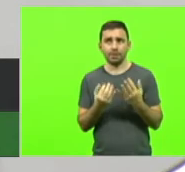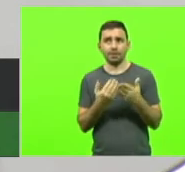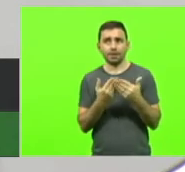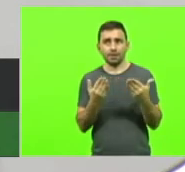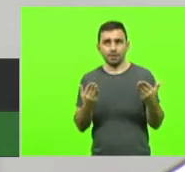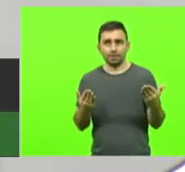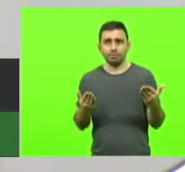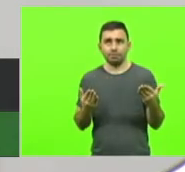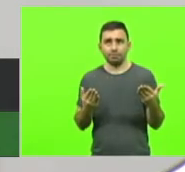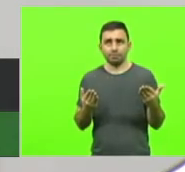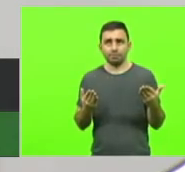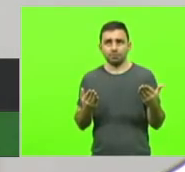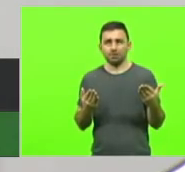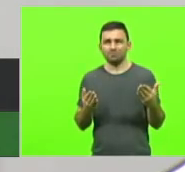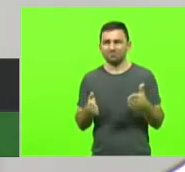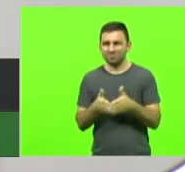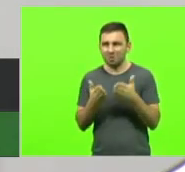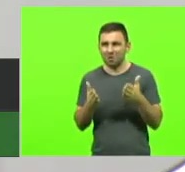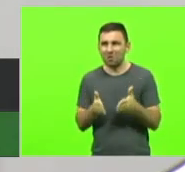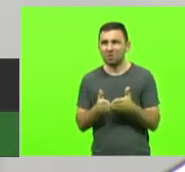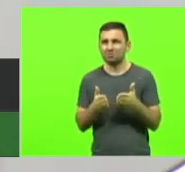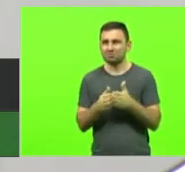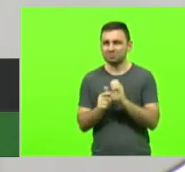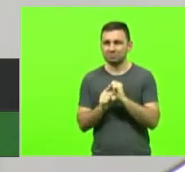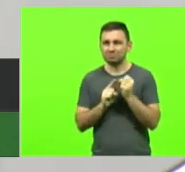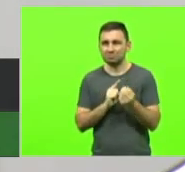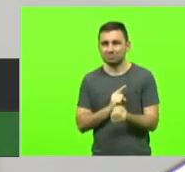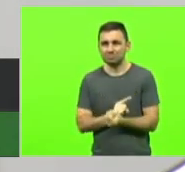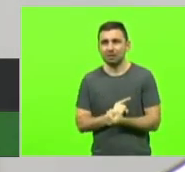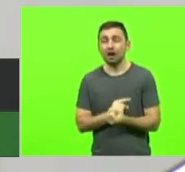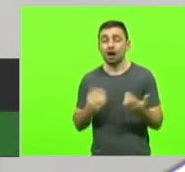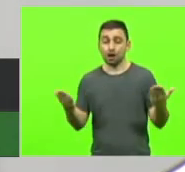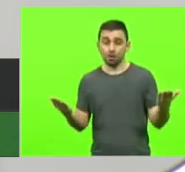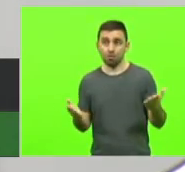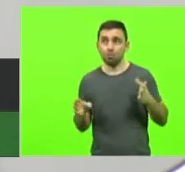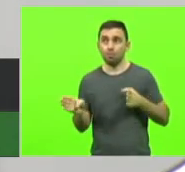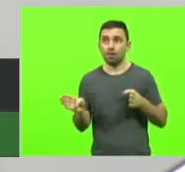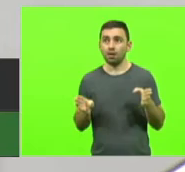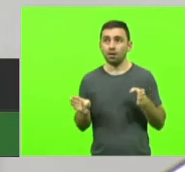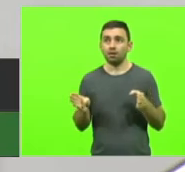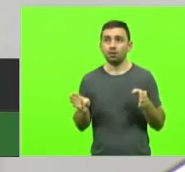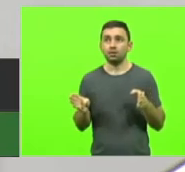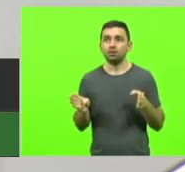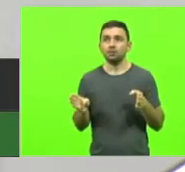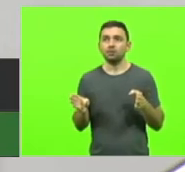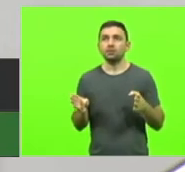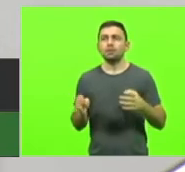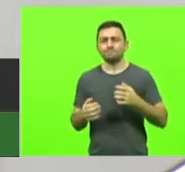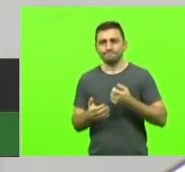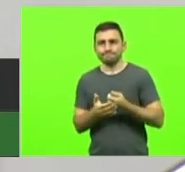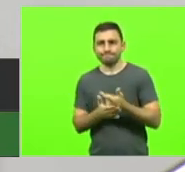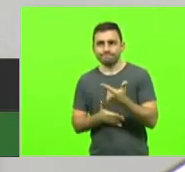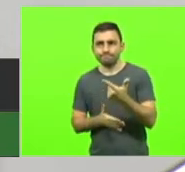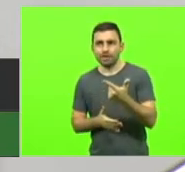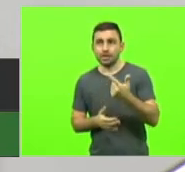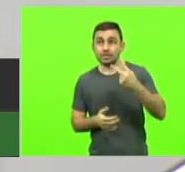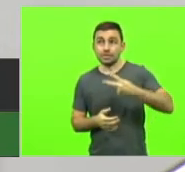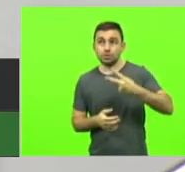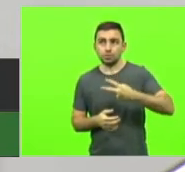em situação de vulnerabilidade social, e que, nesse momento, está sendo pago a segunda